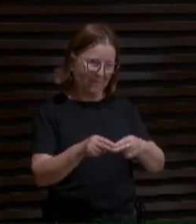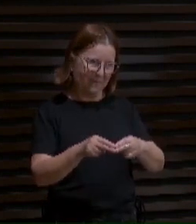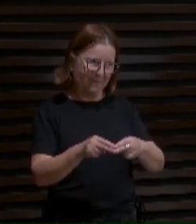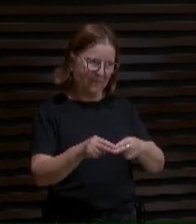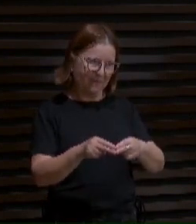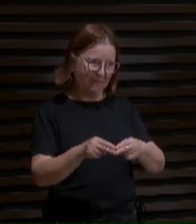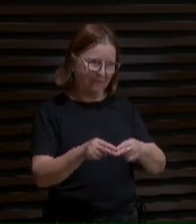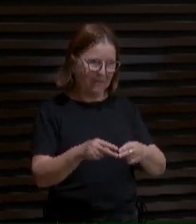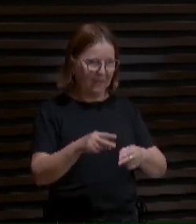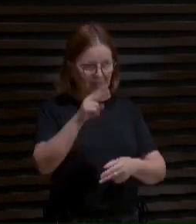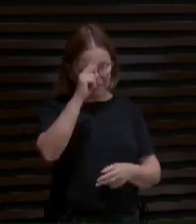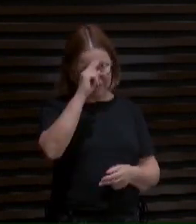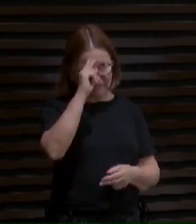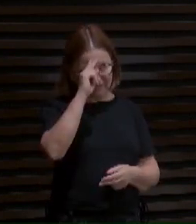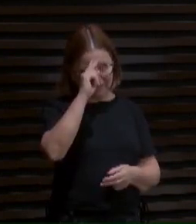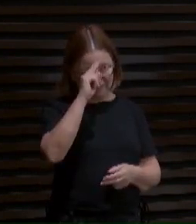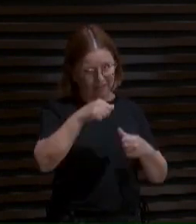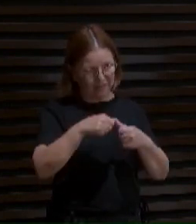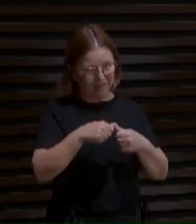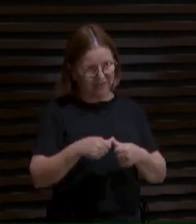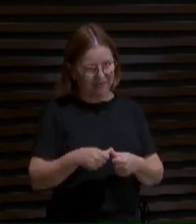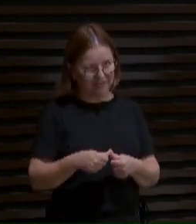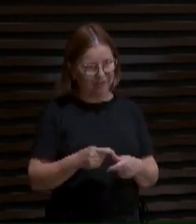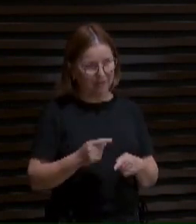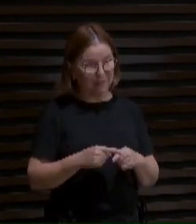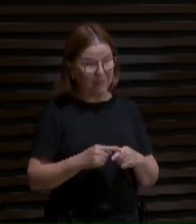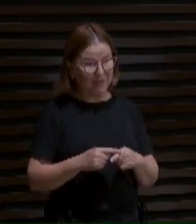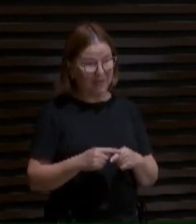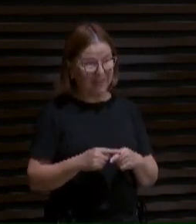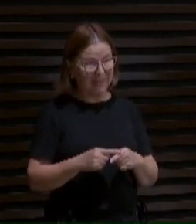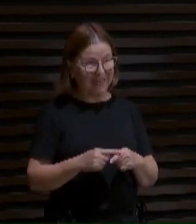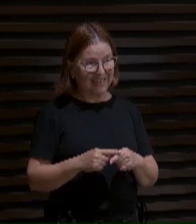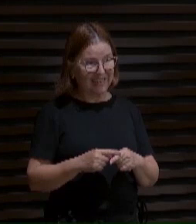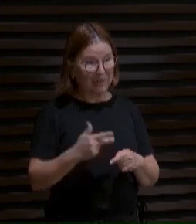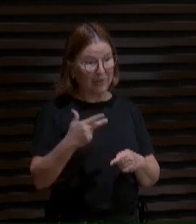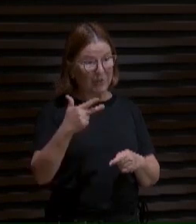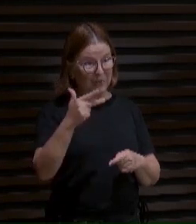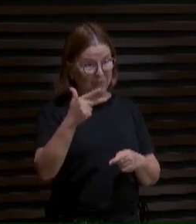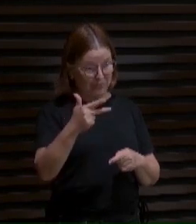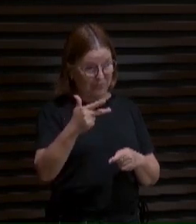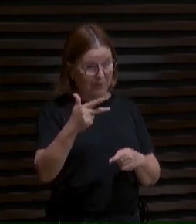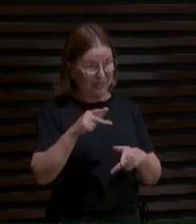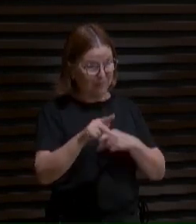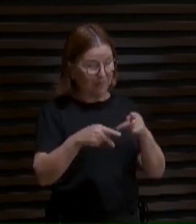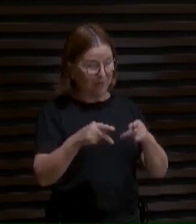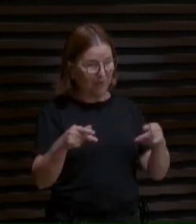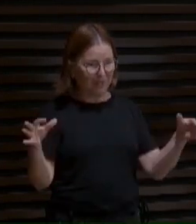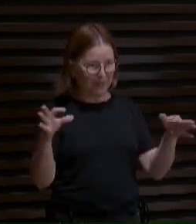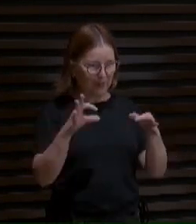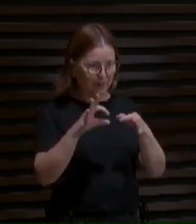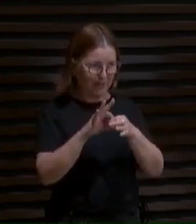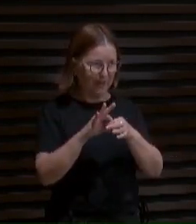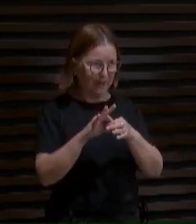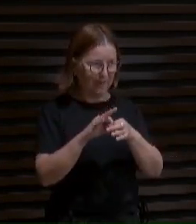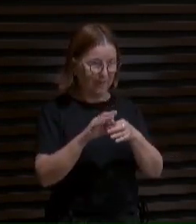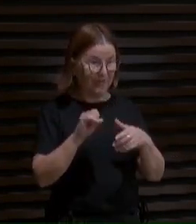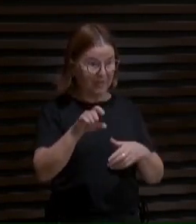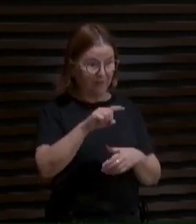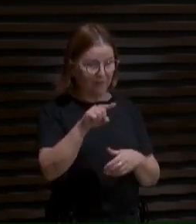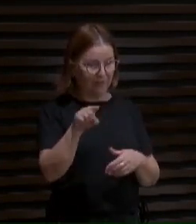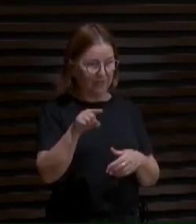Guarde bem isto, porque esses povos estão se unindo. Se vocês acompanham